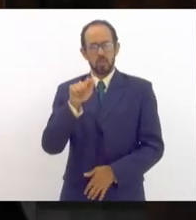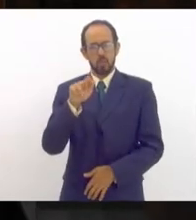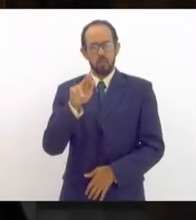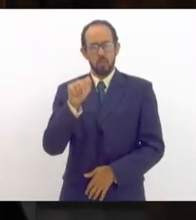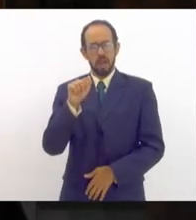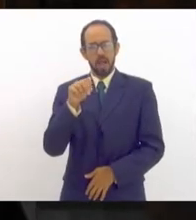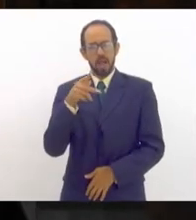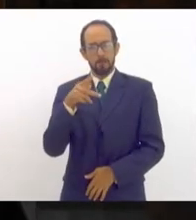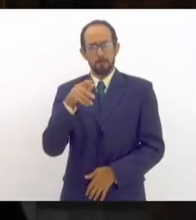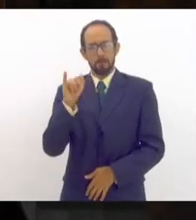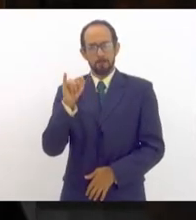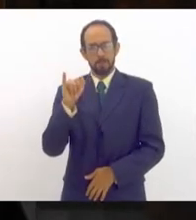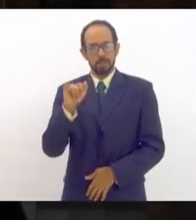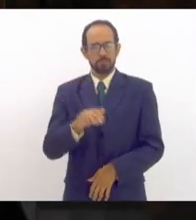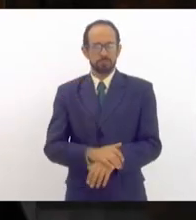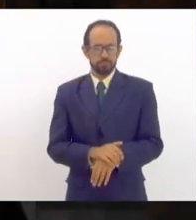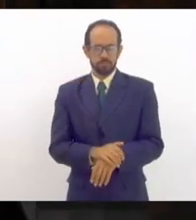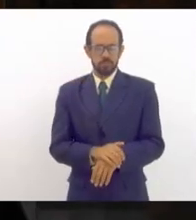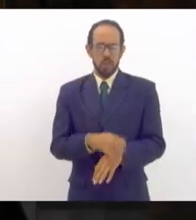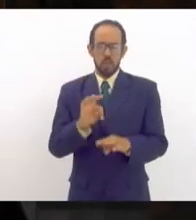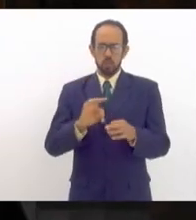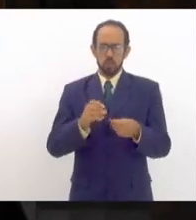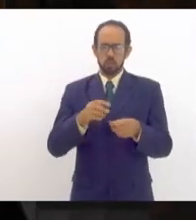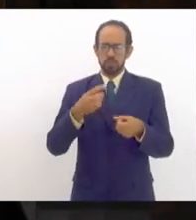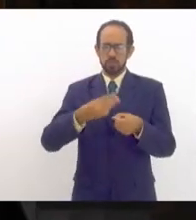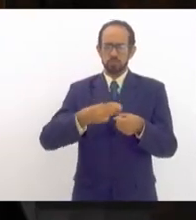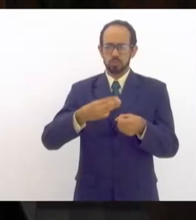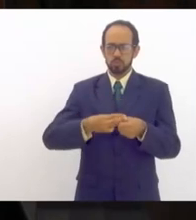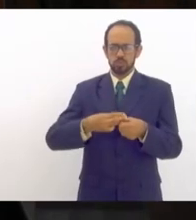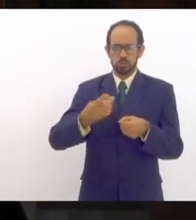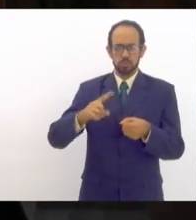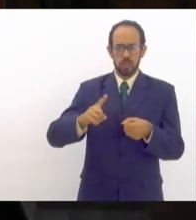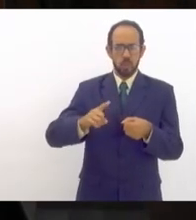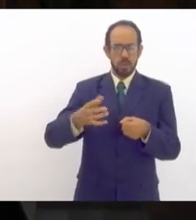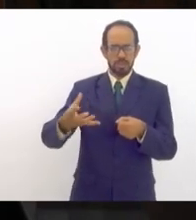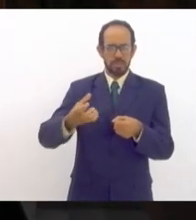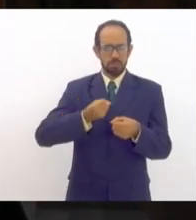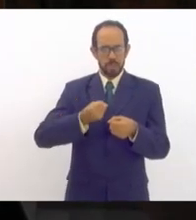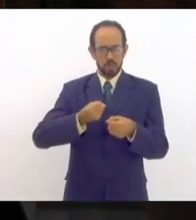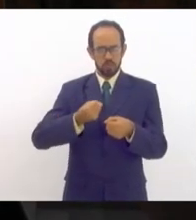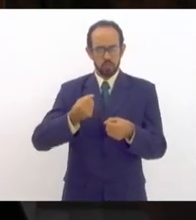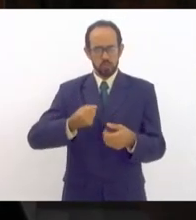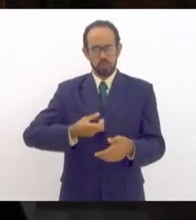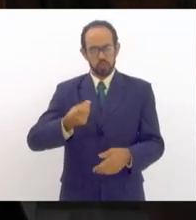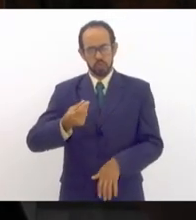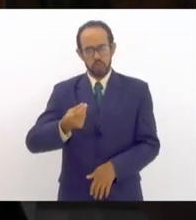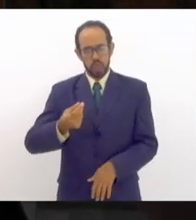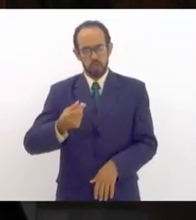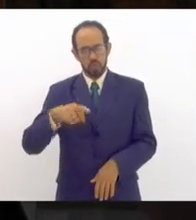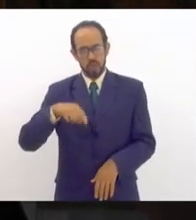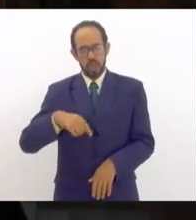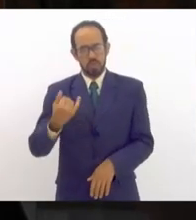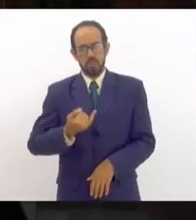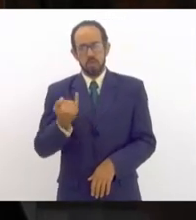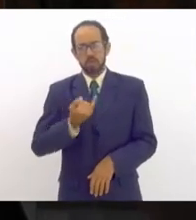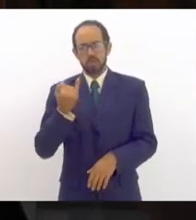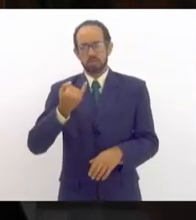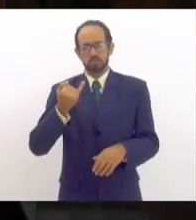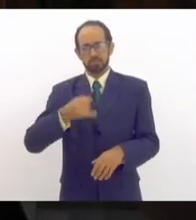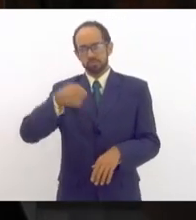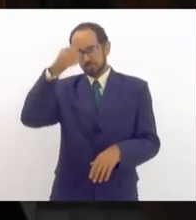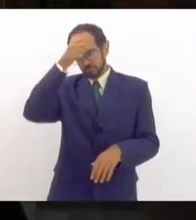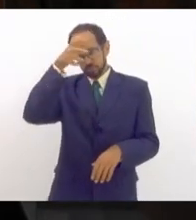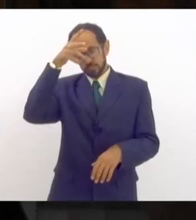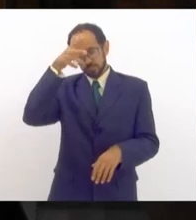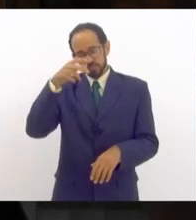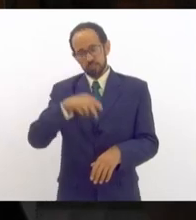de proferir essa sentença estes municípios deixaram de receber este recurso que são muito importantes para que os prefeitos possam